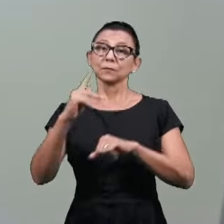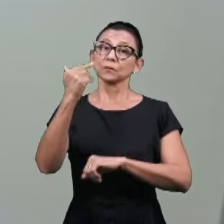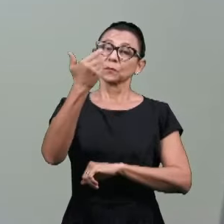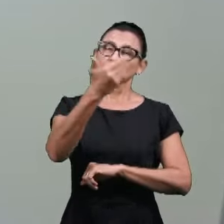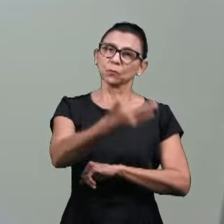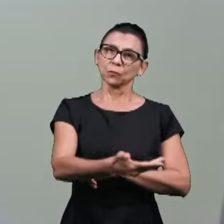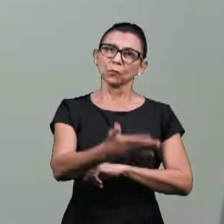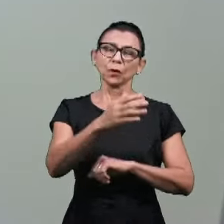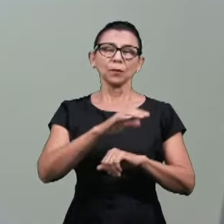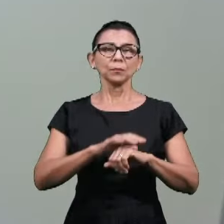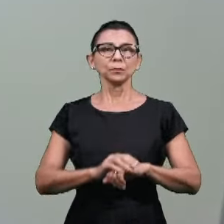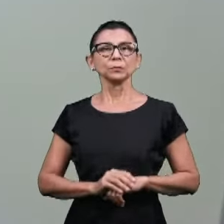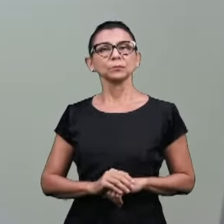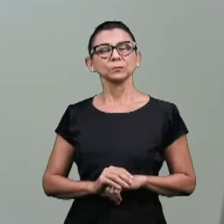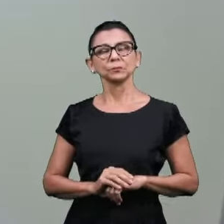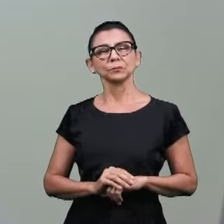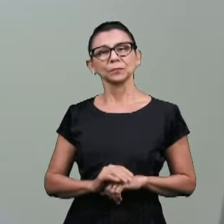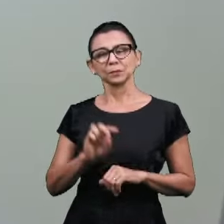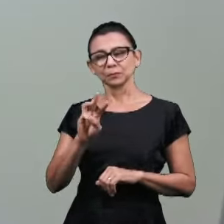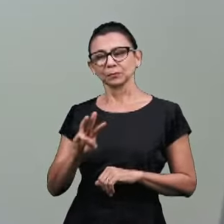pelo